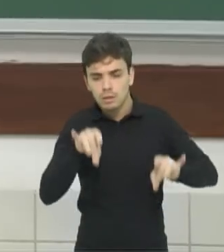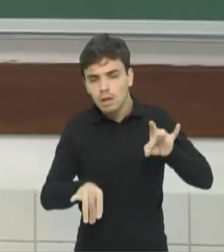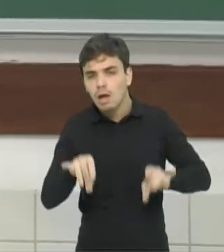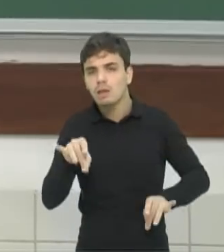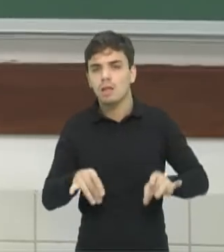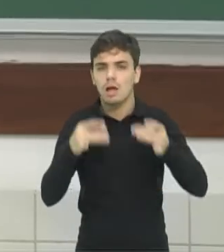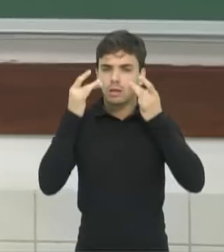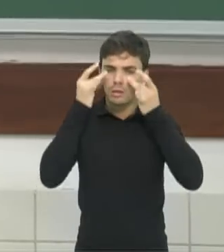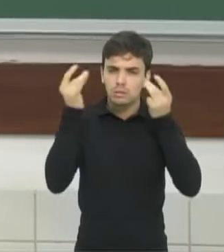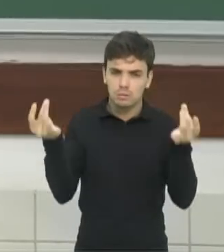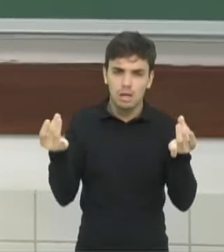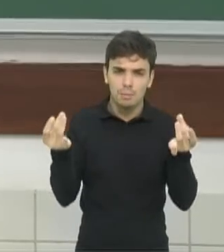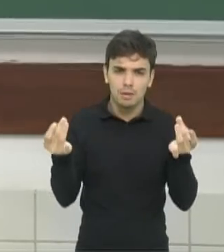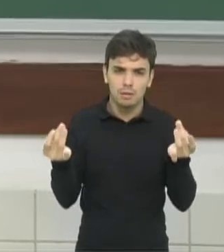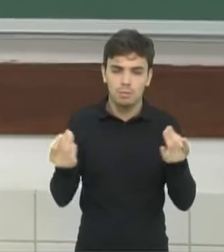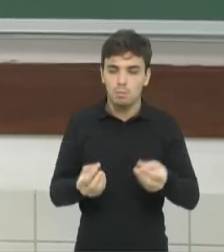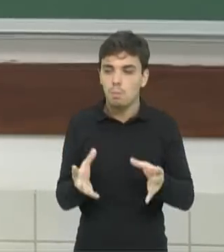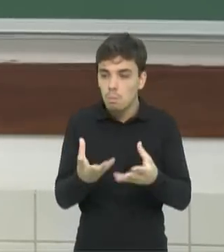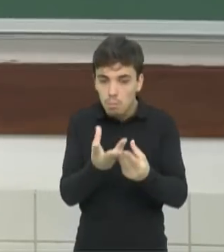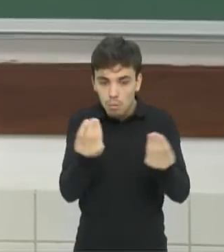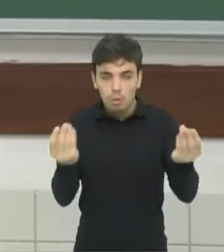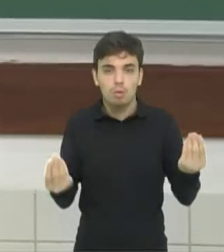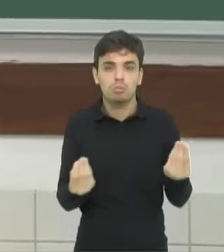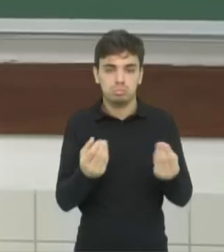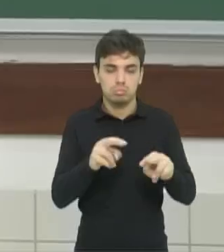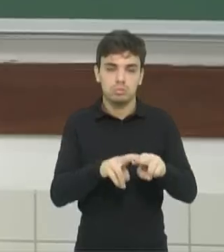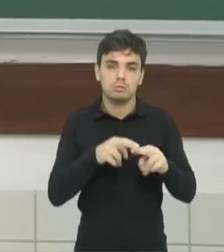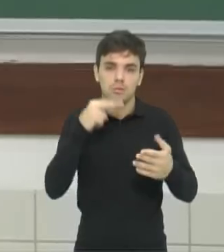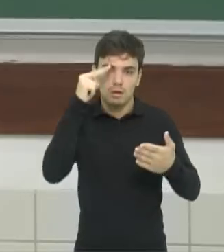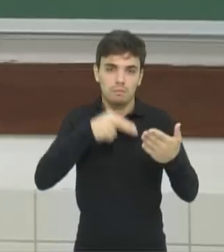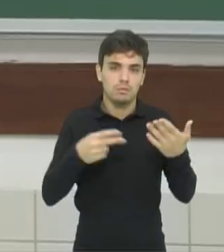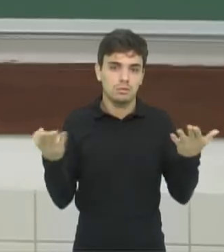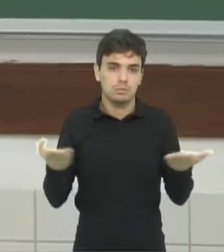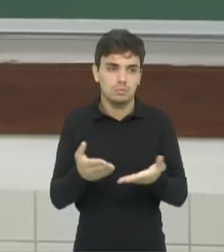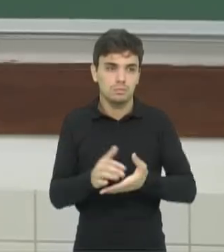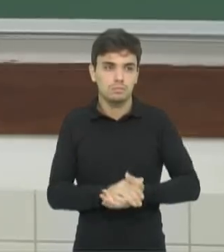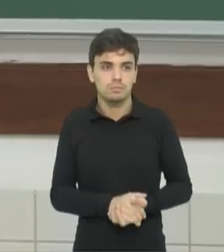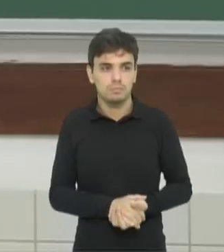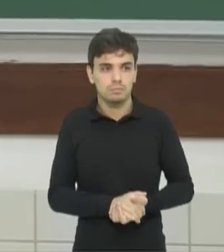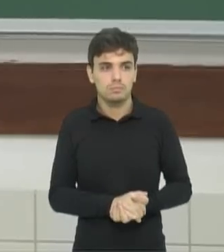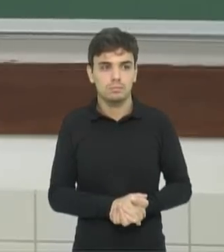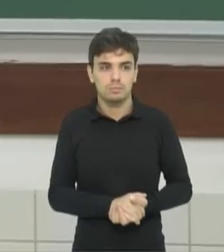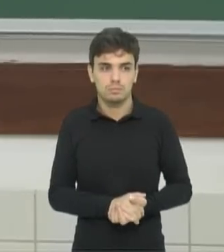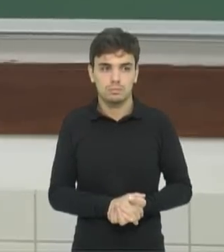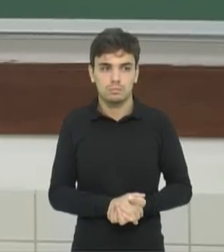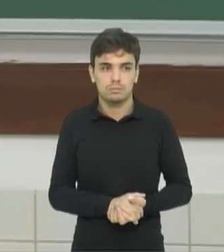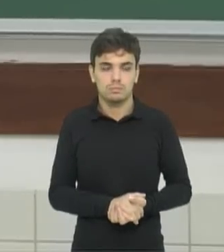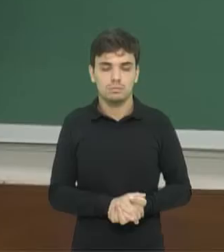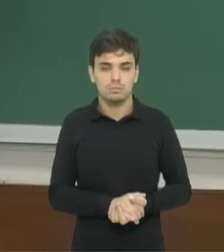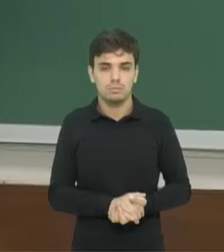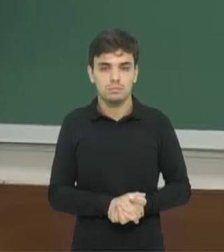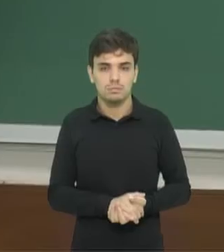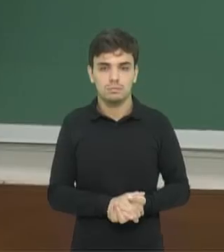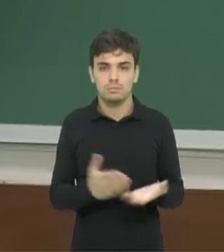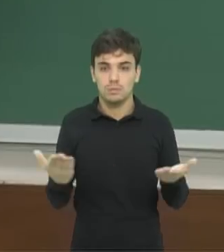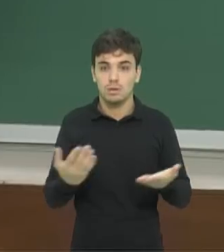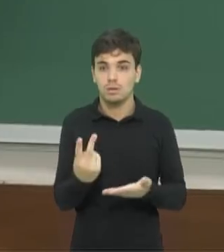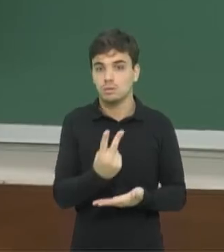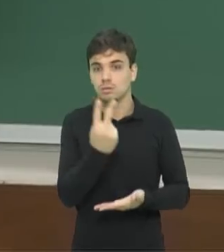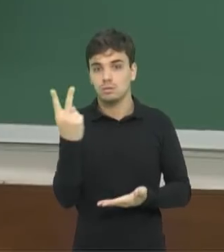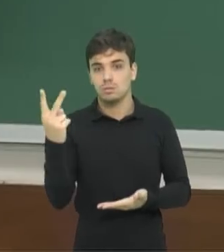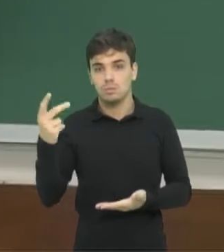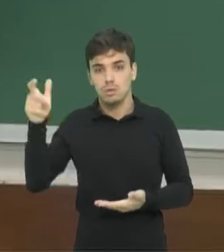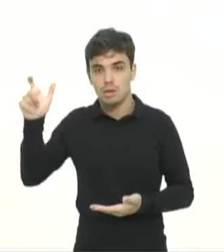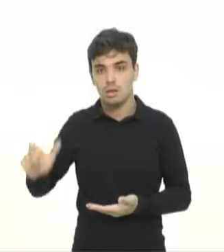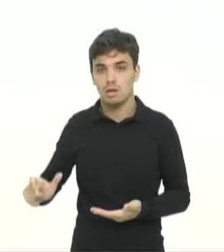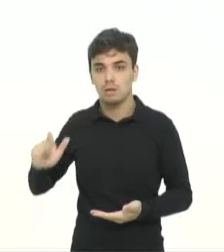coisa exagerada, assim, né? E a gente vai ver também mais um pouquinho sobre isso ainda, tá? Aqui nós temos a segunda artista aqui,